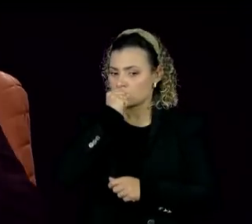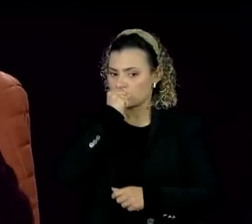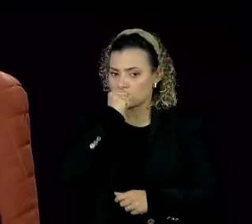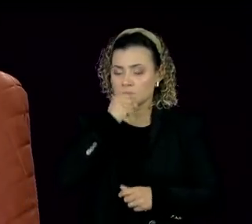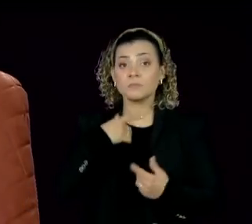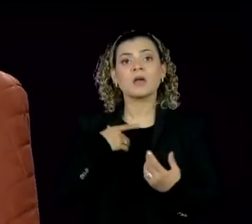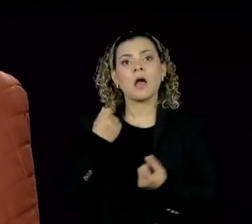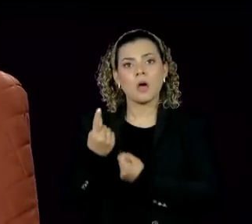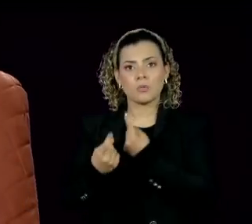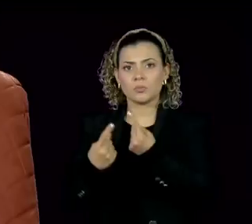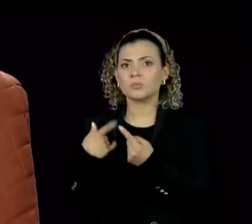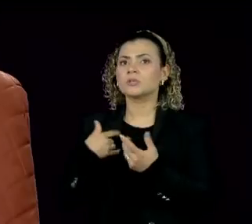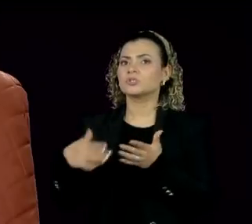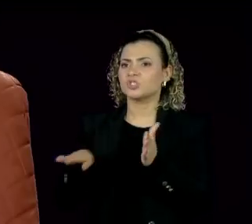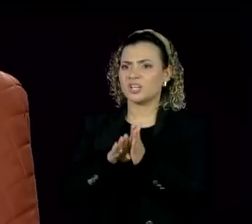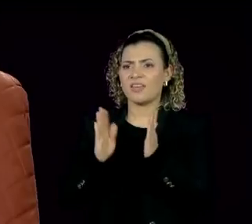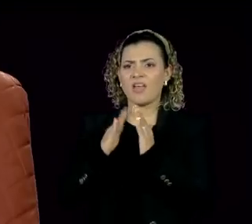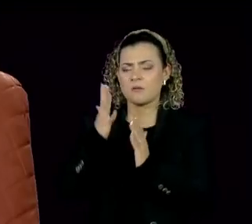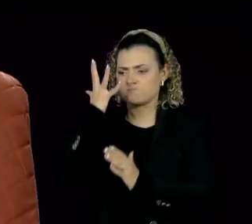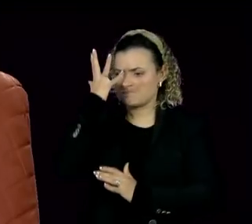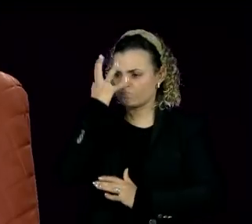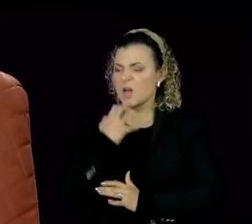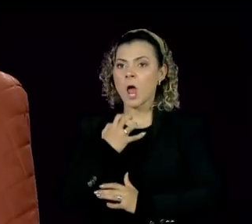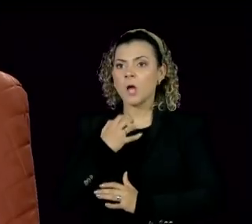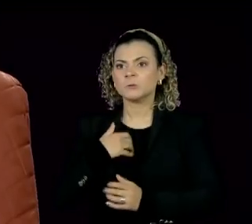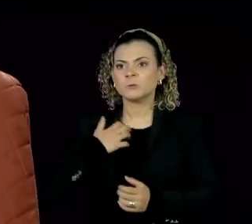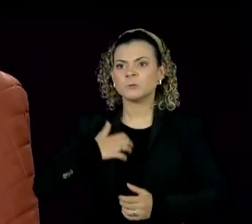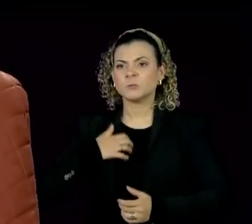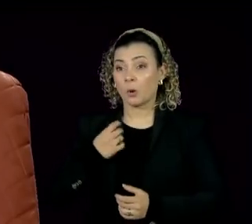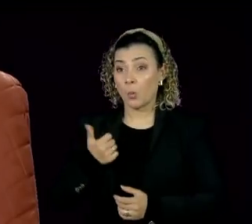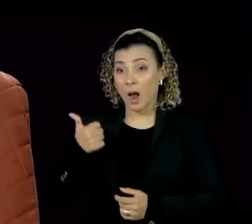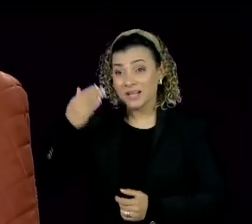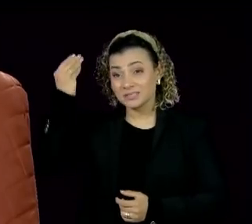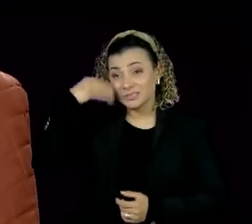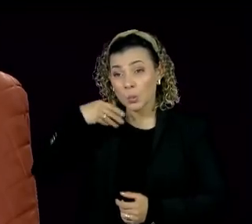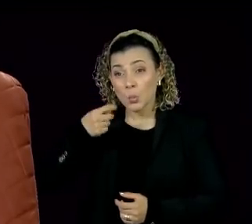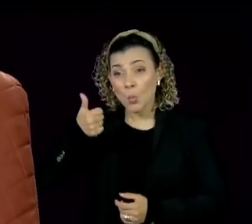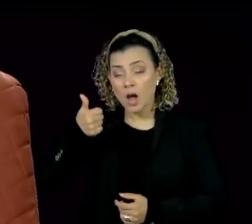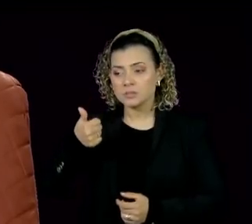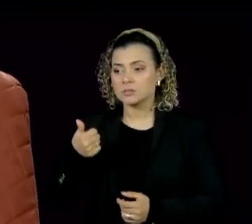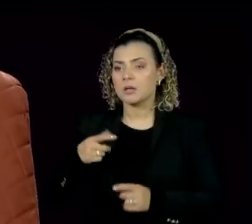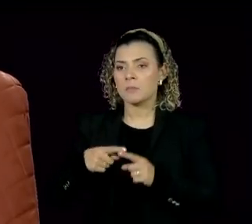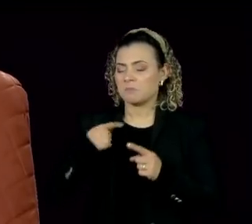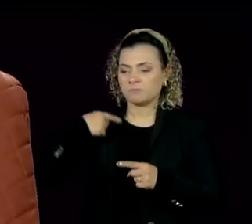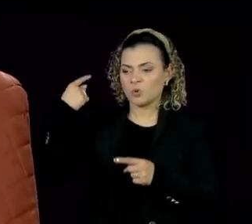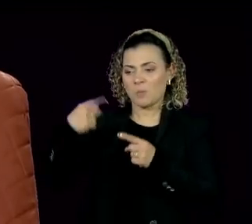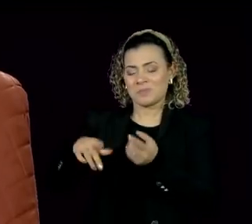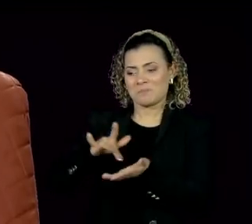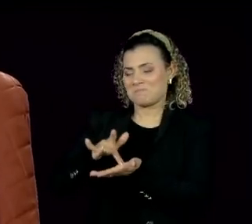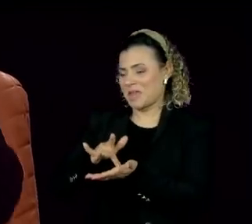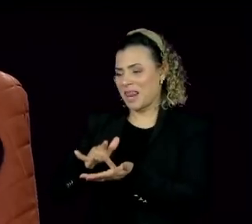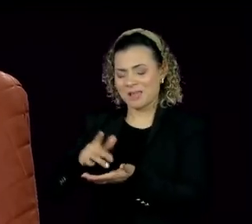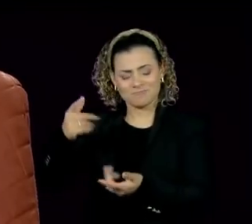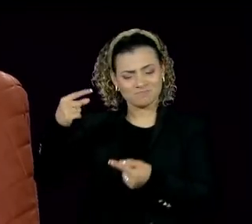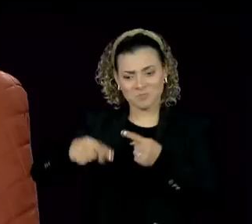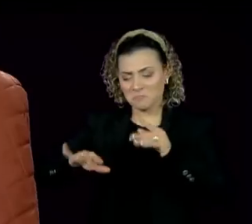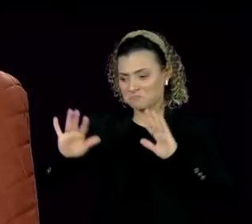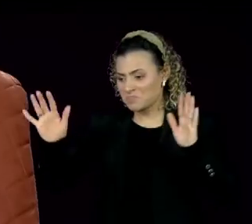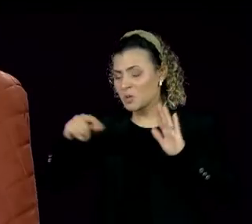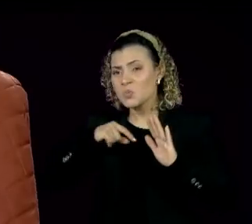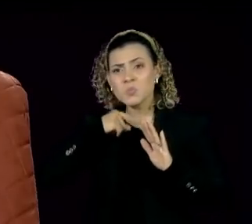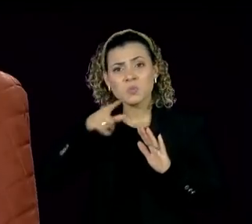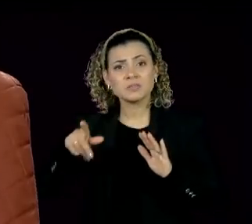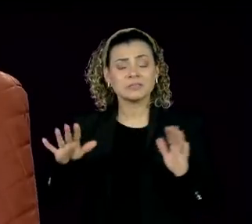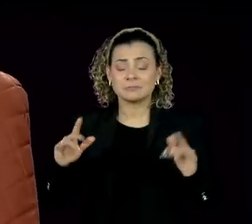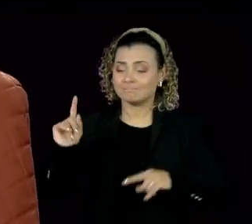Já cheguei muitas vezes chateada em casa, achando que eu ia desistir e que eu não servia para aquilo e que eu nunca ia chegar onde